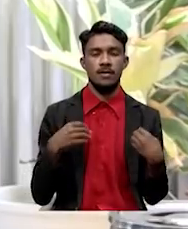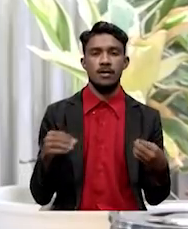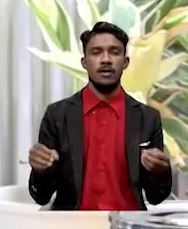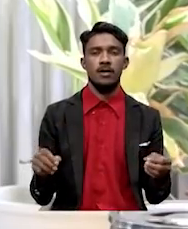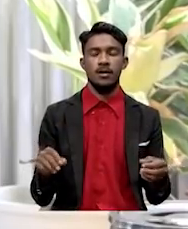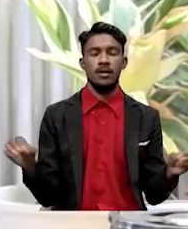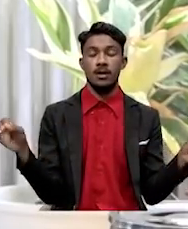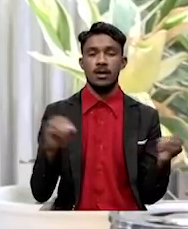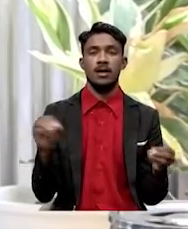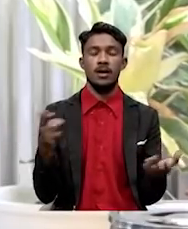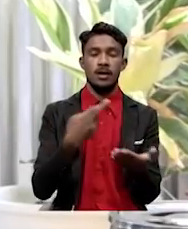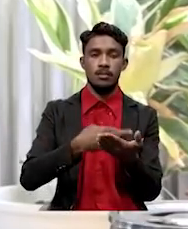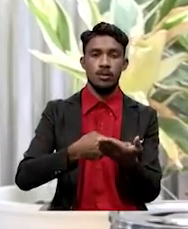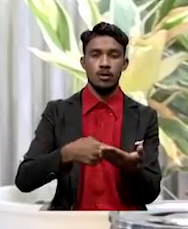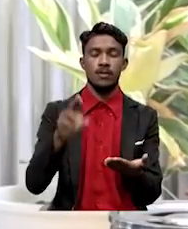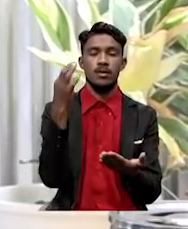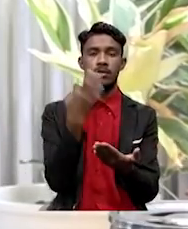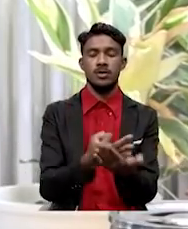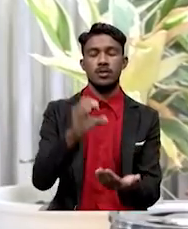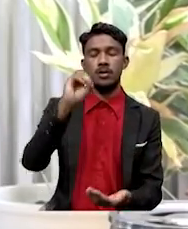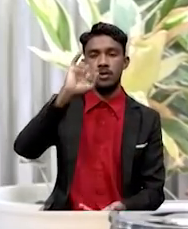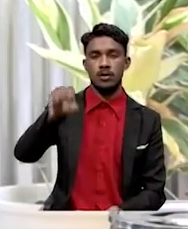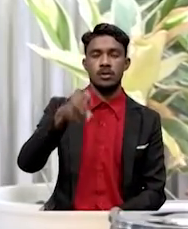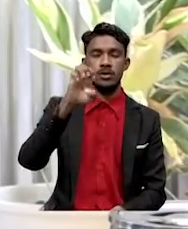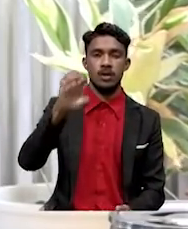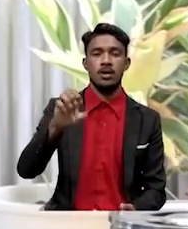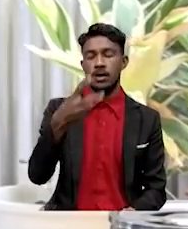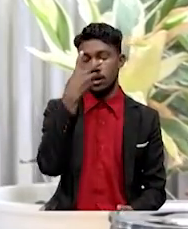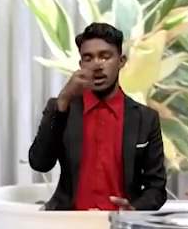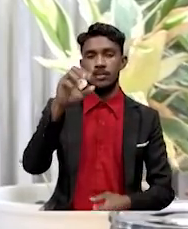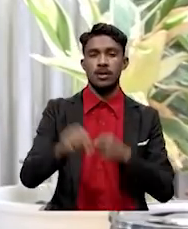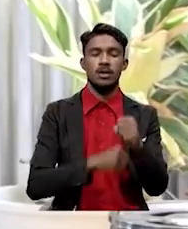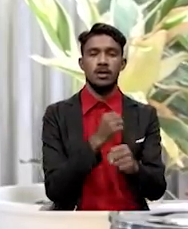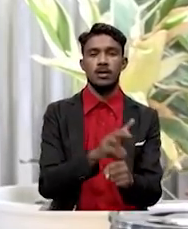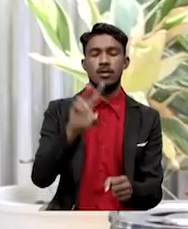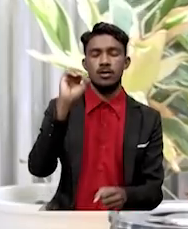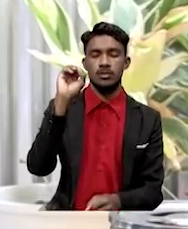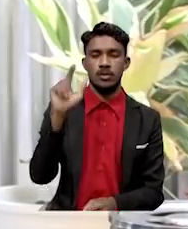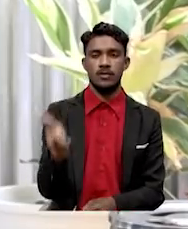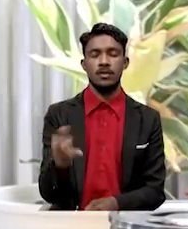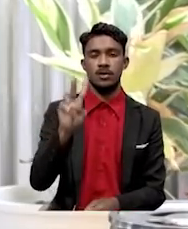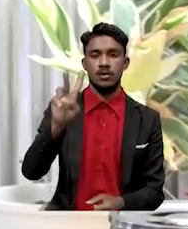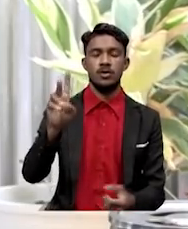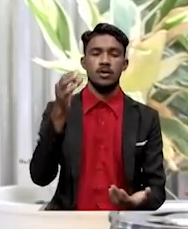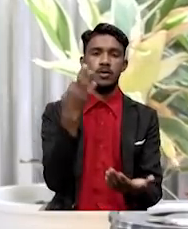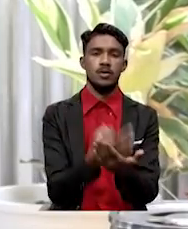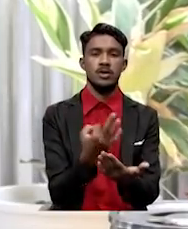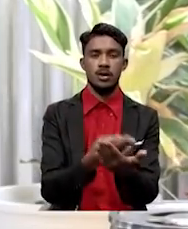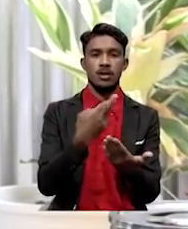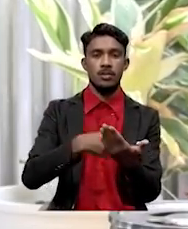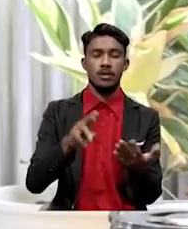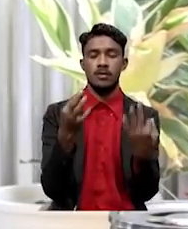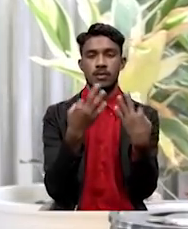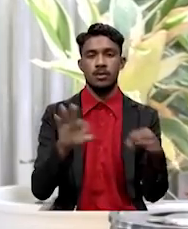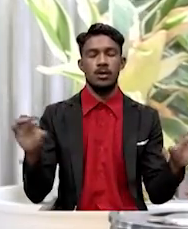do Estado. Itahareba 2022 não orçamento geral aprovado tiana. Escala? Neve nuni idane lá